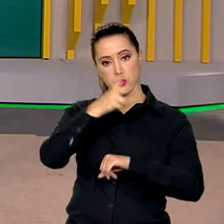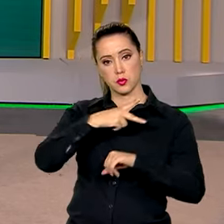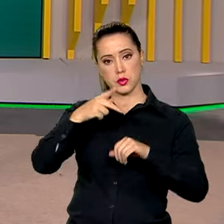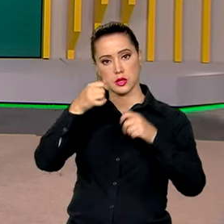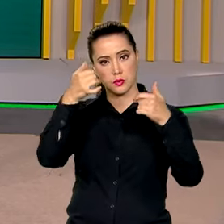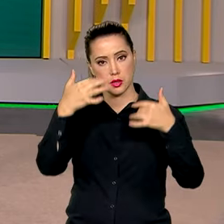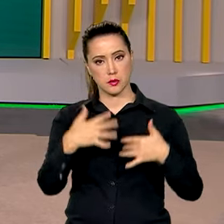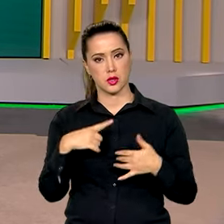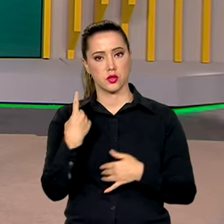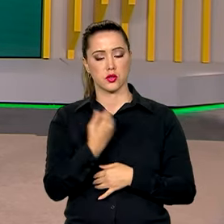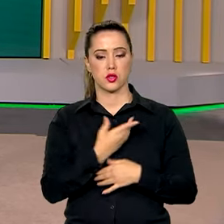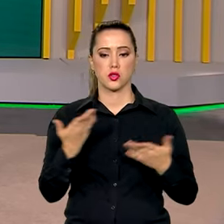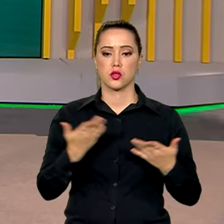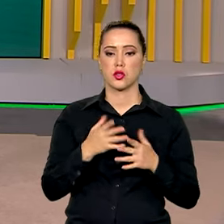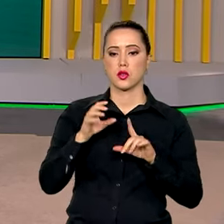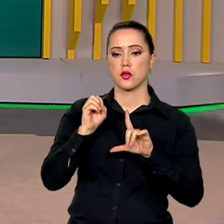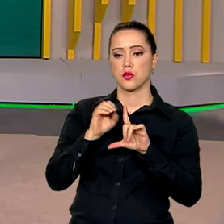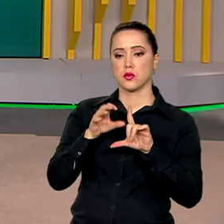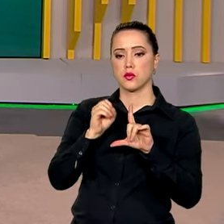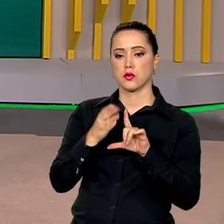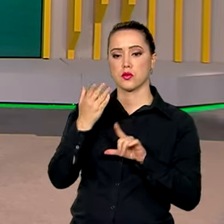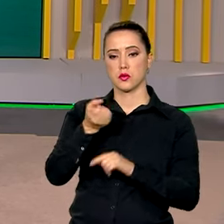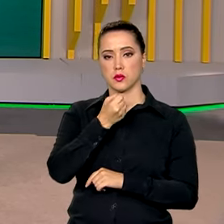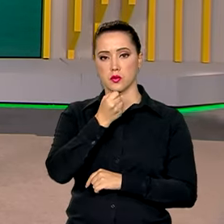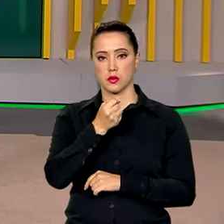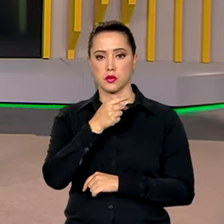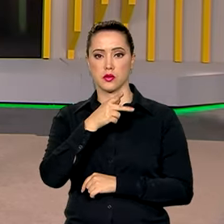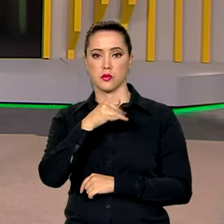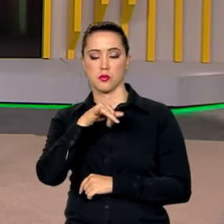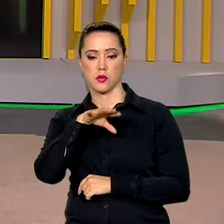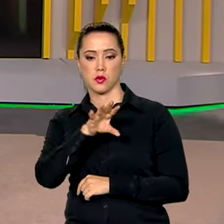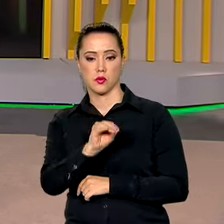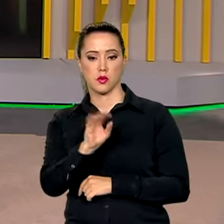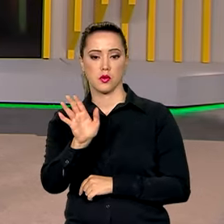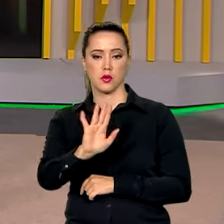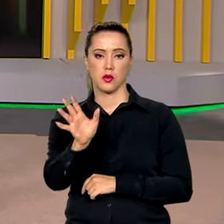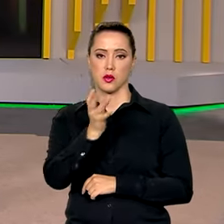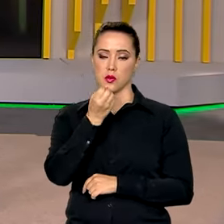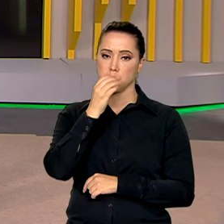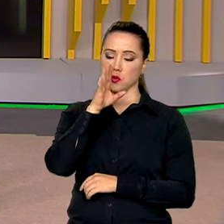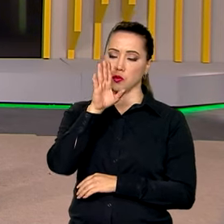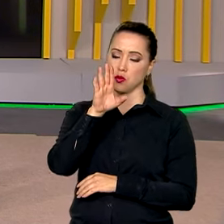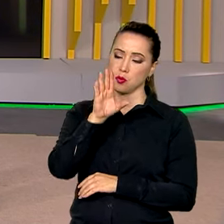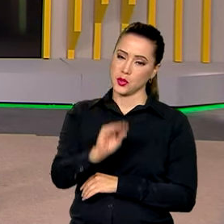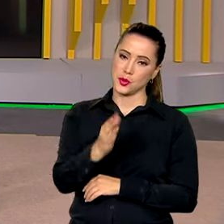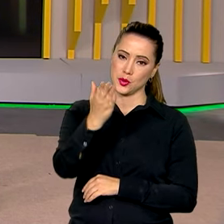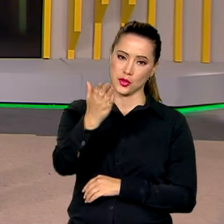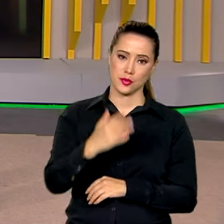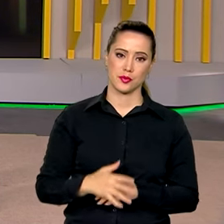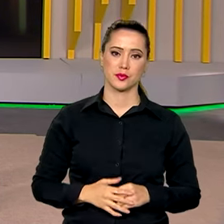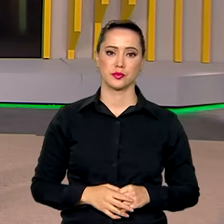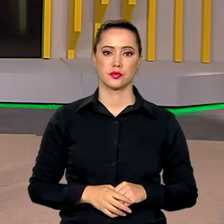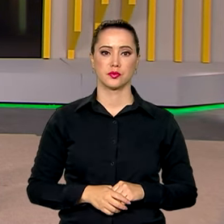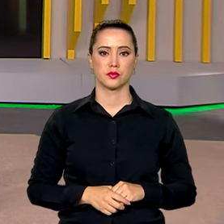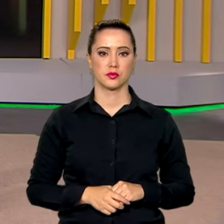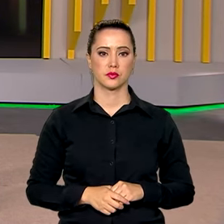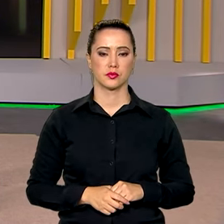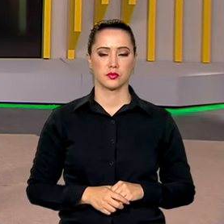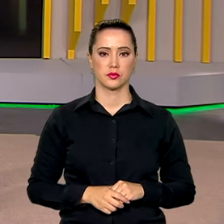mais informações para a gente ao vivo é o repórter Pablo Mundim. Olá, Pablo. Boa noite.